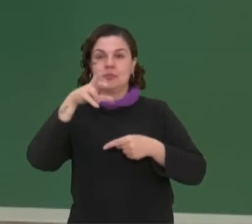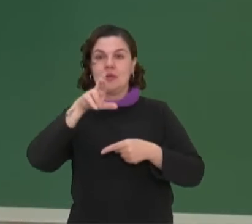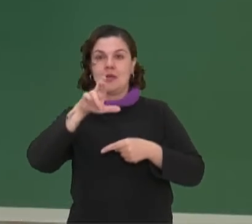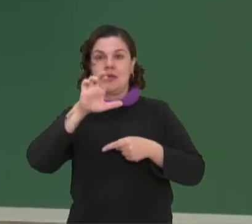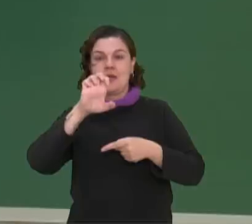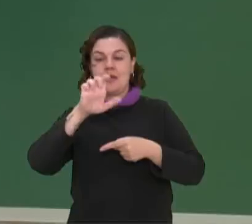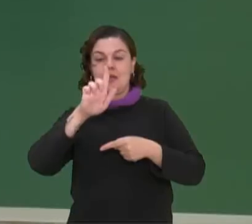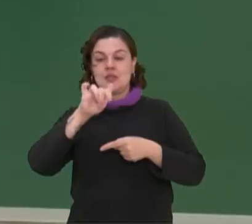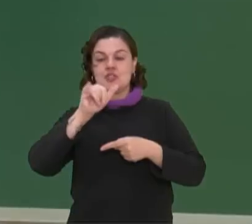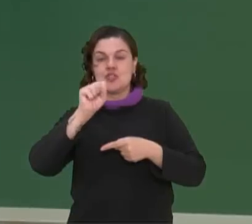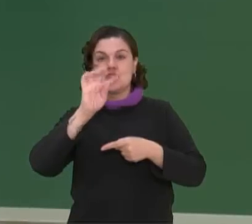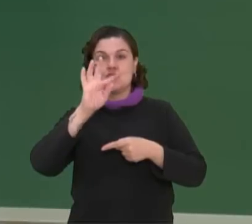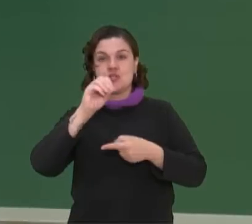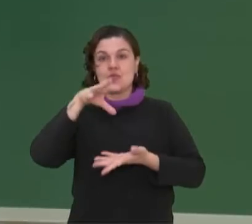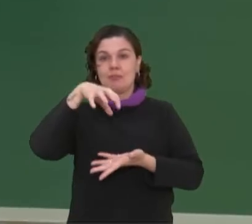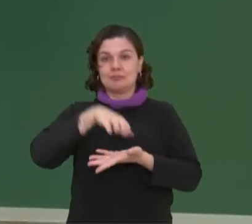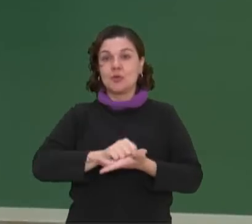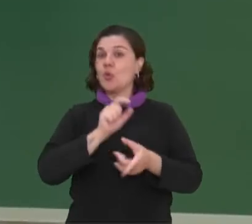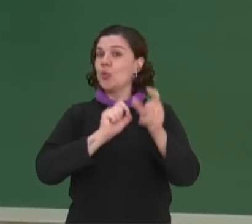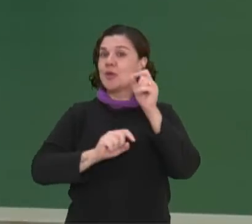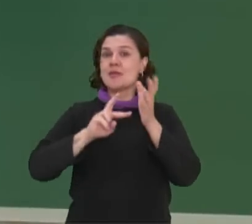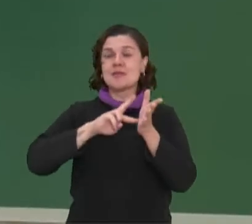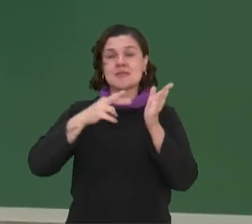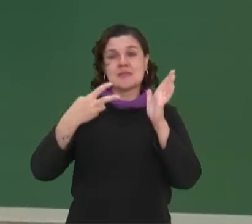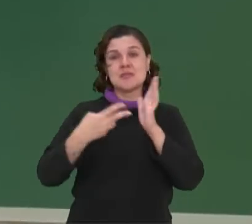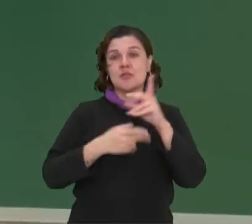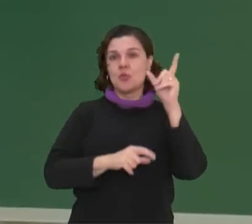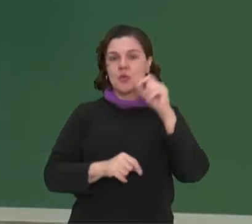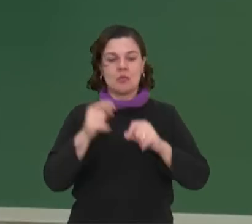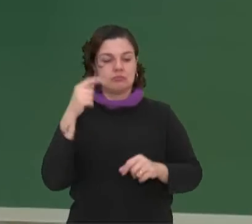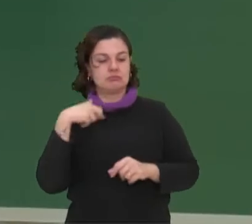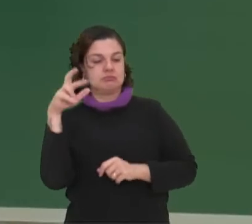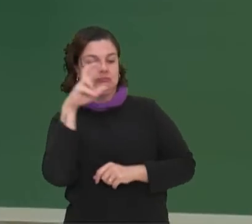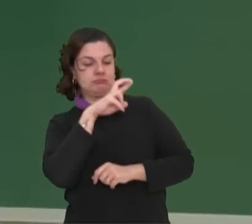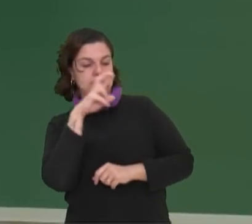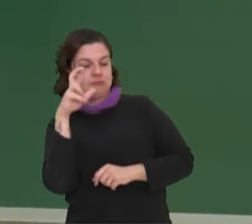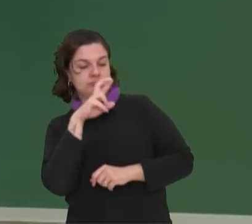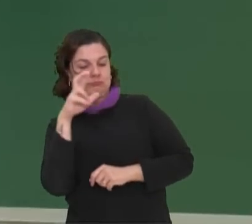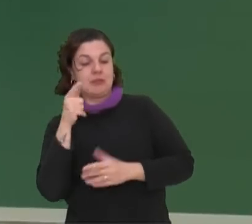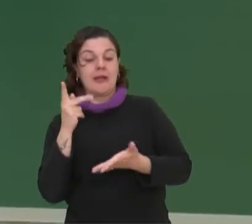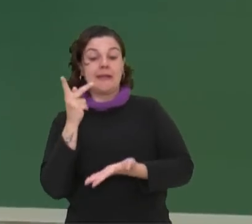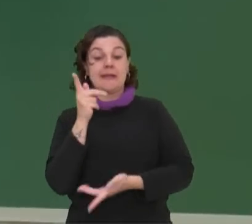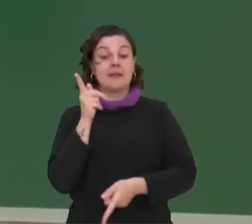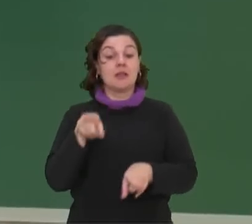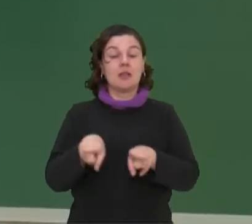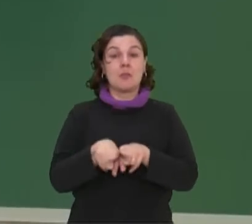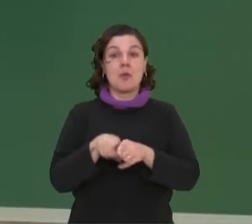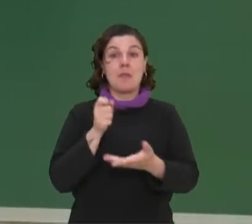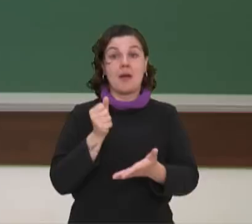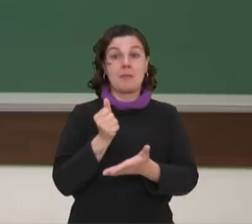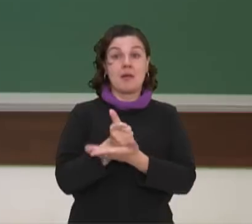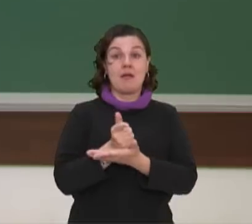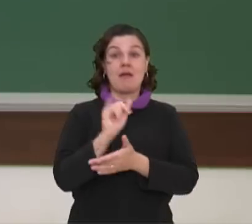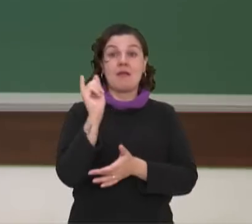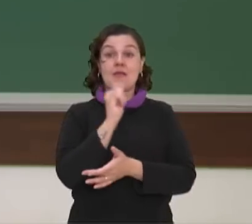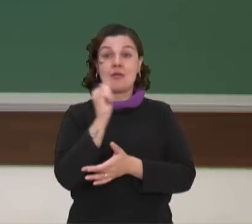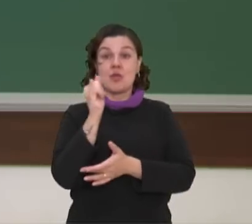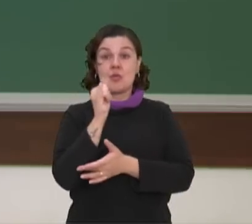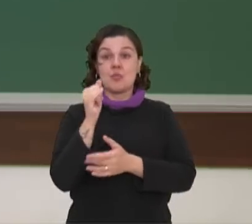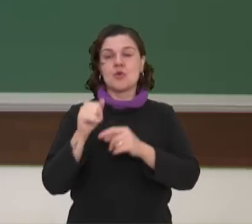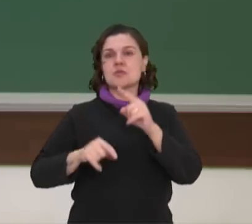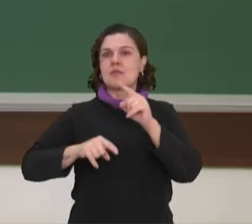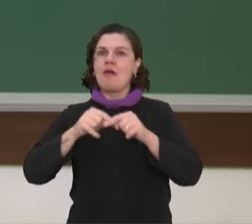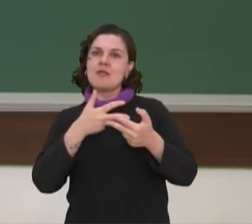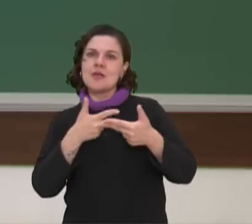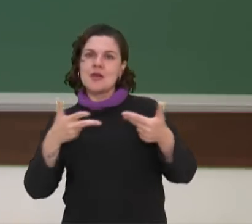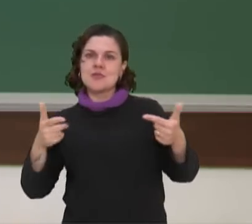registros. Os registros eram postos de fiscalização e de cobrança de taxa sobre os produtos que eram vendidos